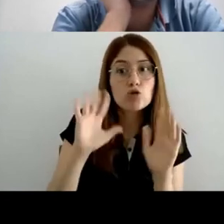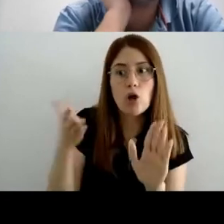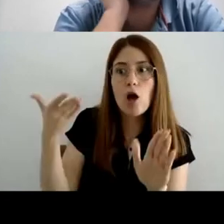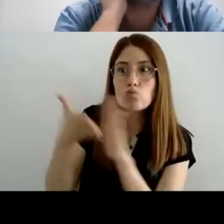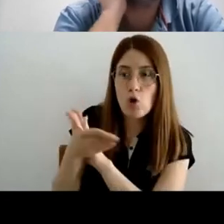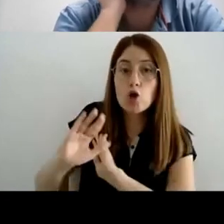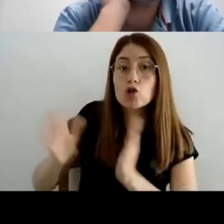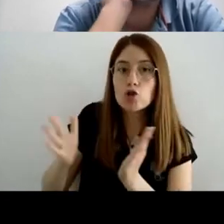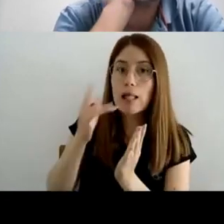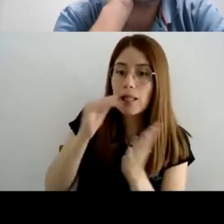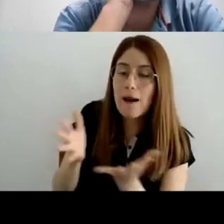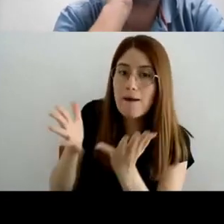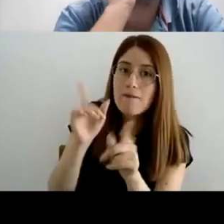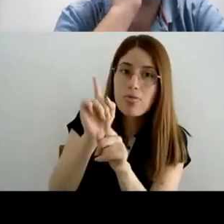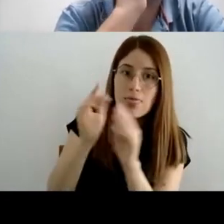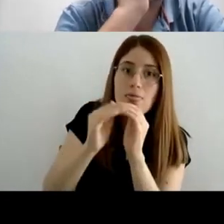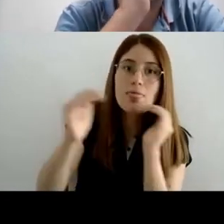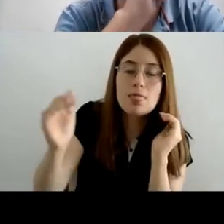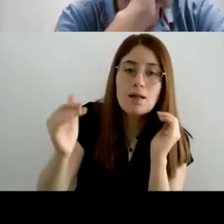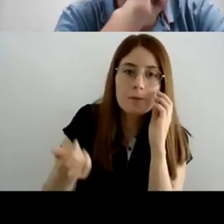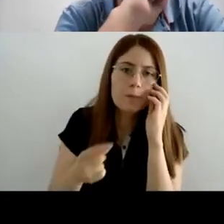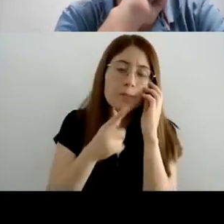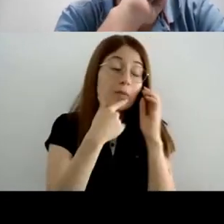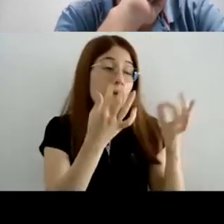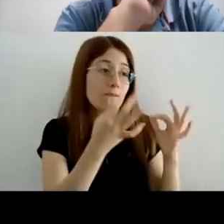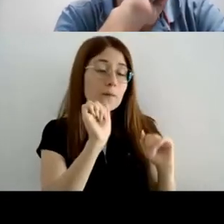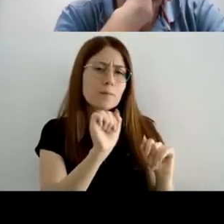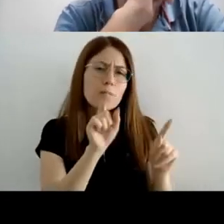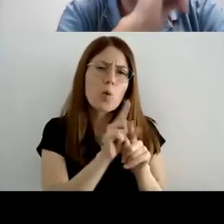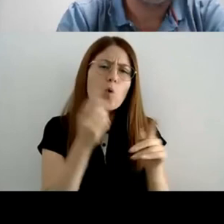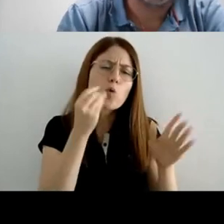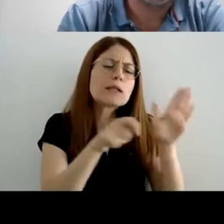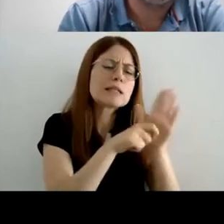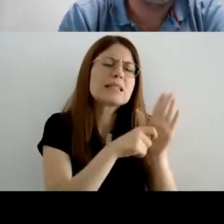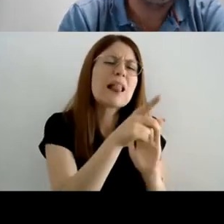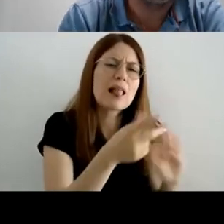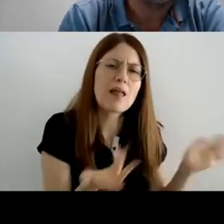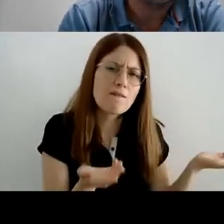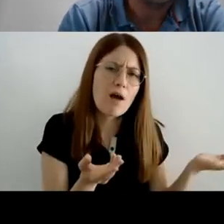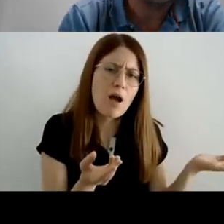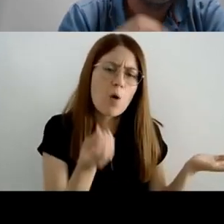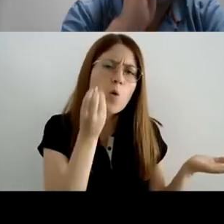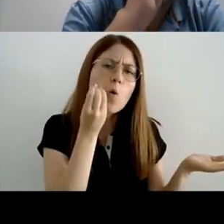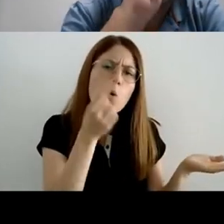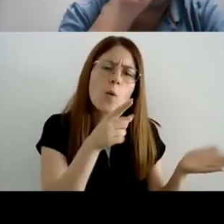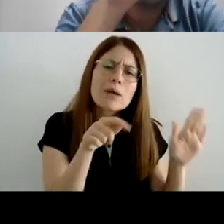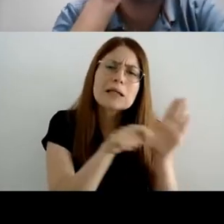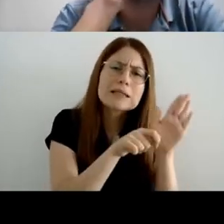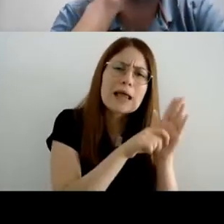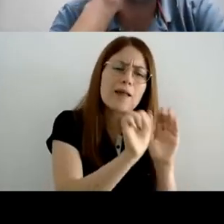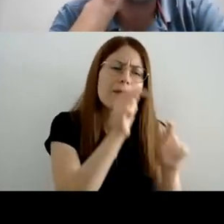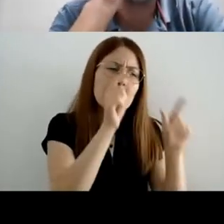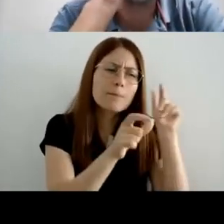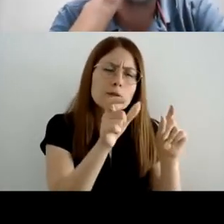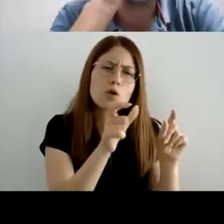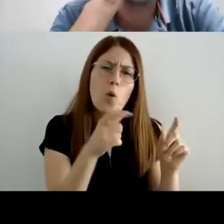a continuidade, não é? No fundo, a continuidade, quer no incentivo, como é que se incentiva, se quiser, como é que se incentiva as pessoas a